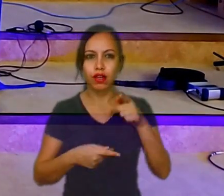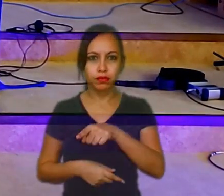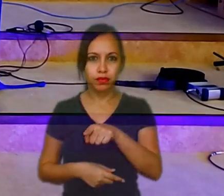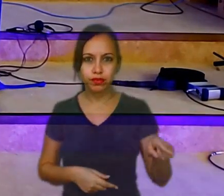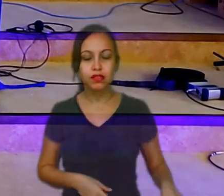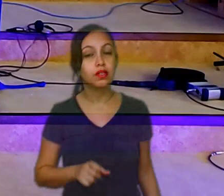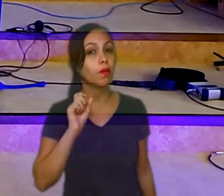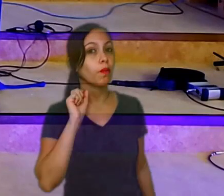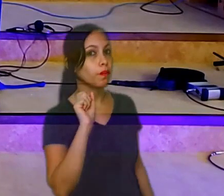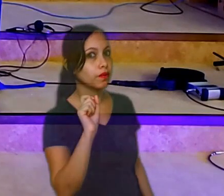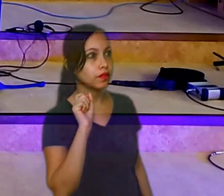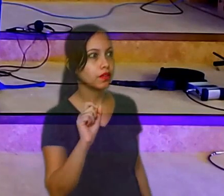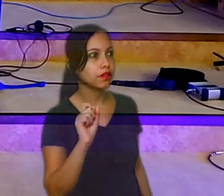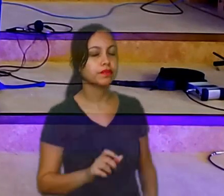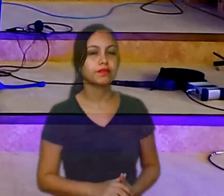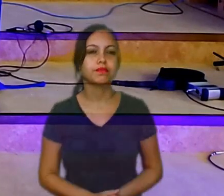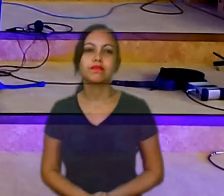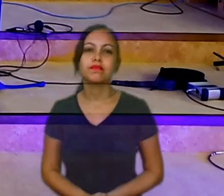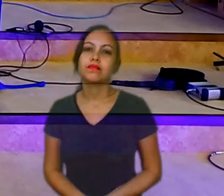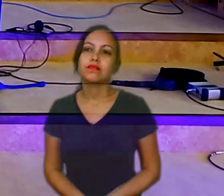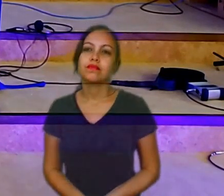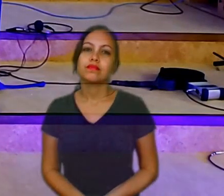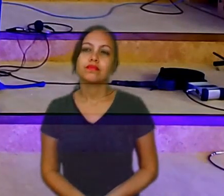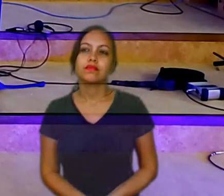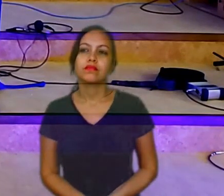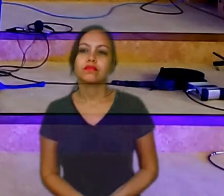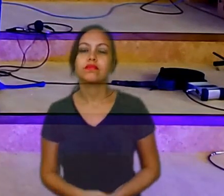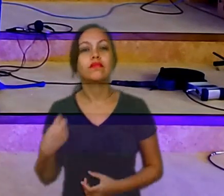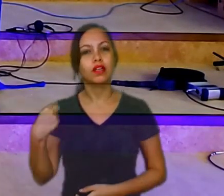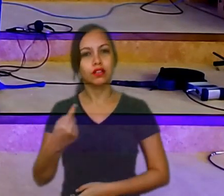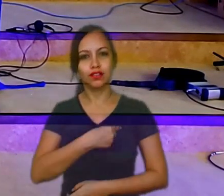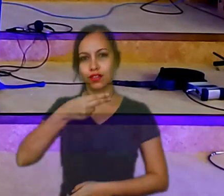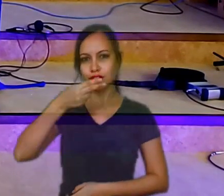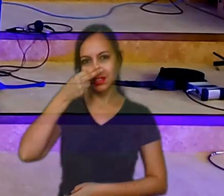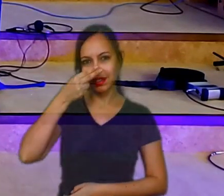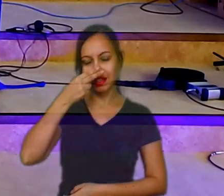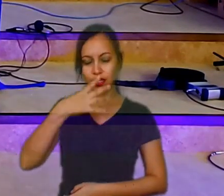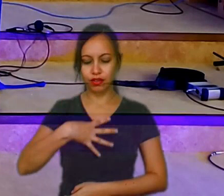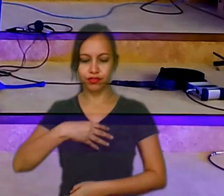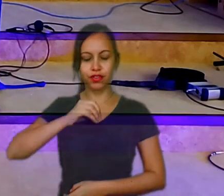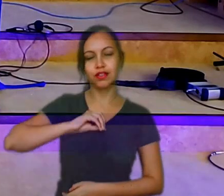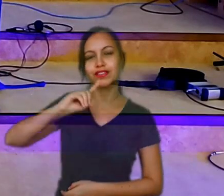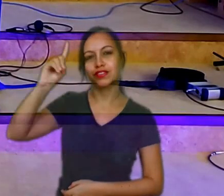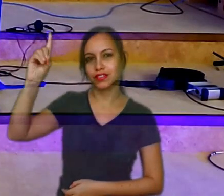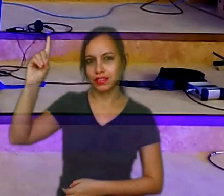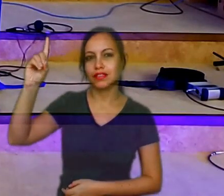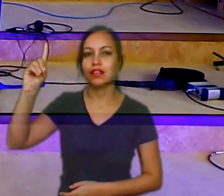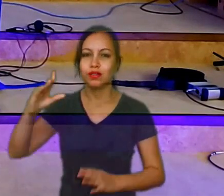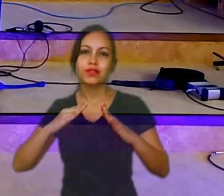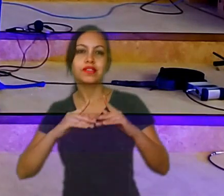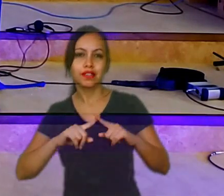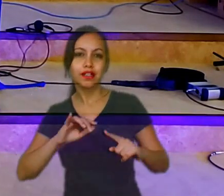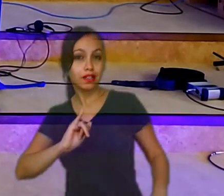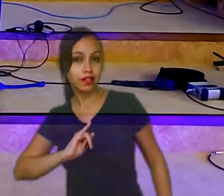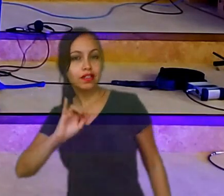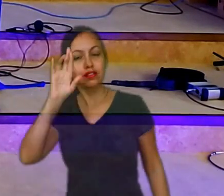você o seguinte: pelo fato de nós sermos cristãos, filho de Deus, igreja do